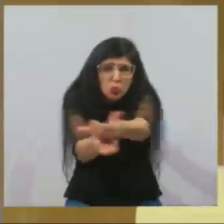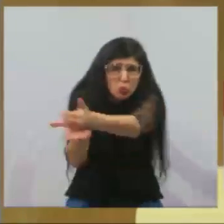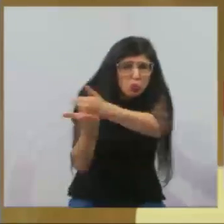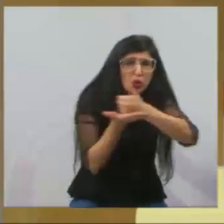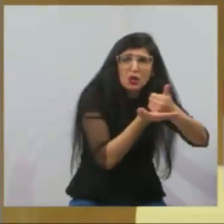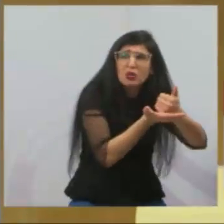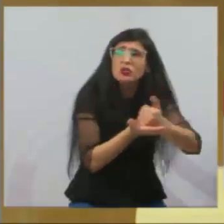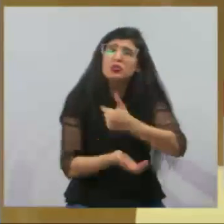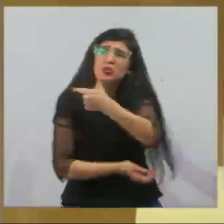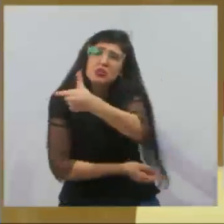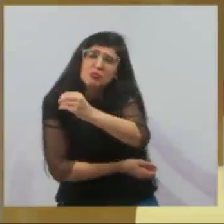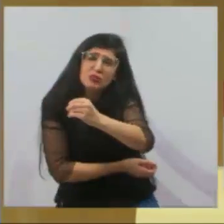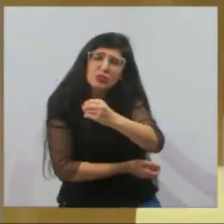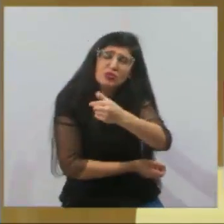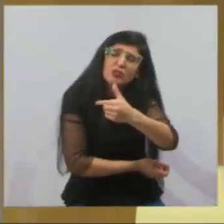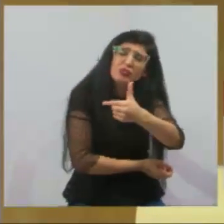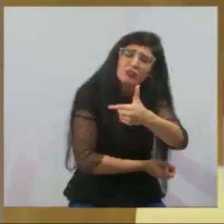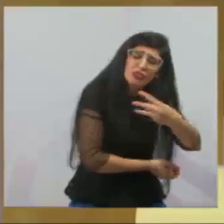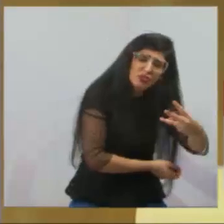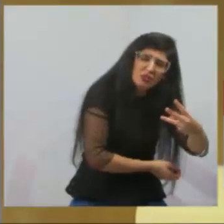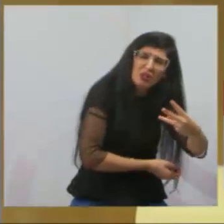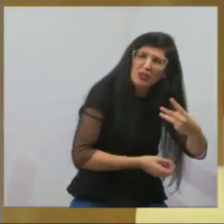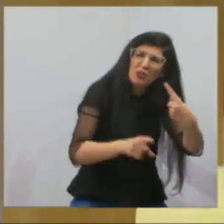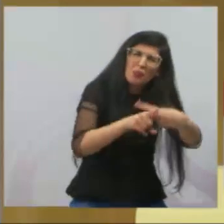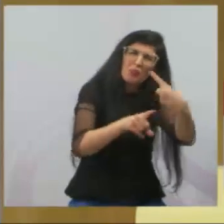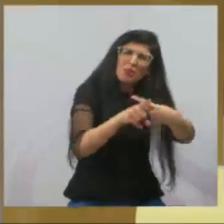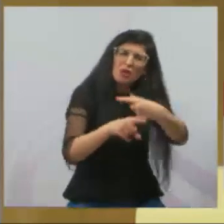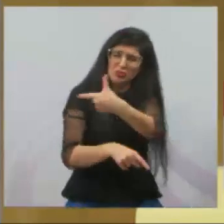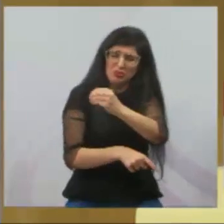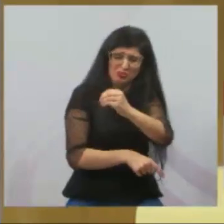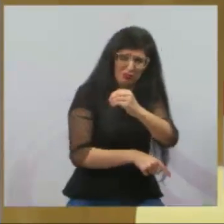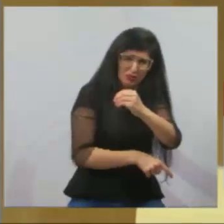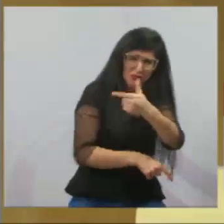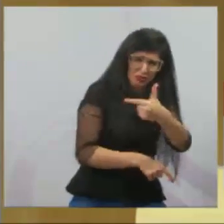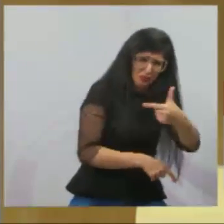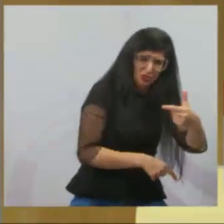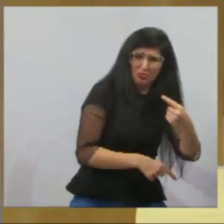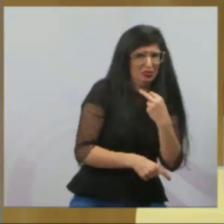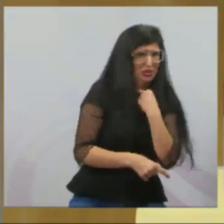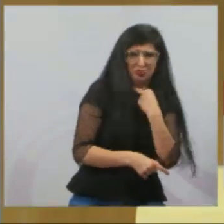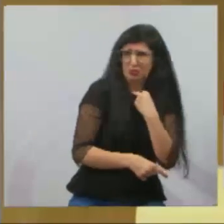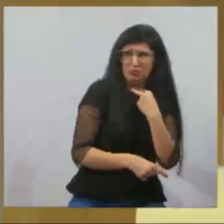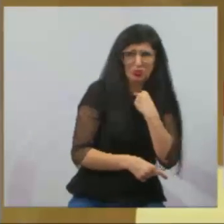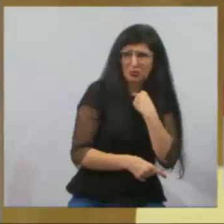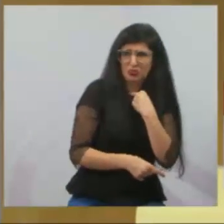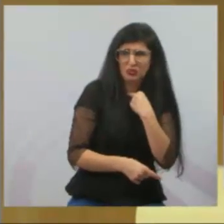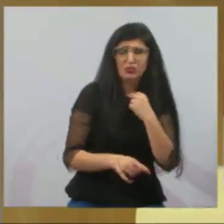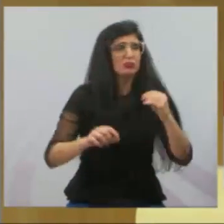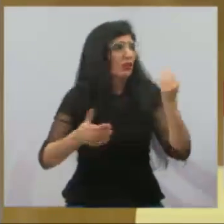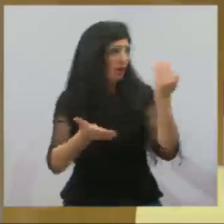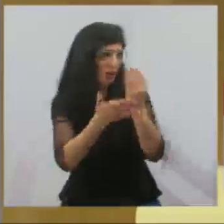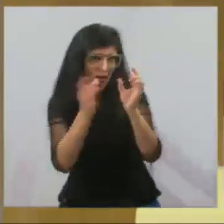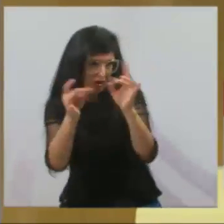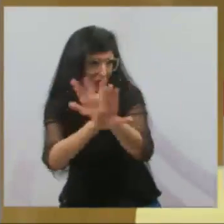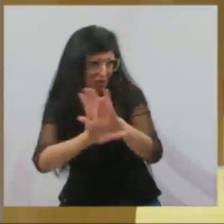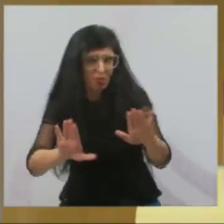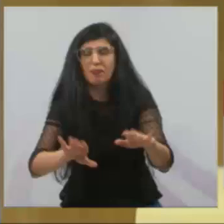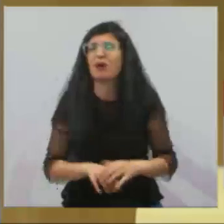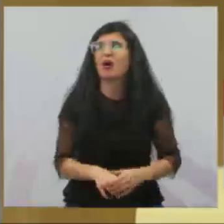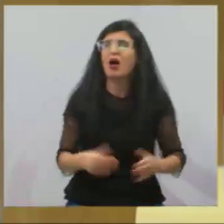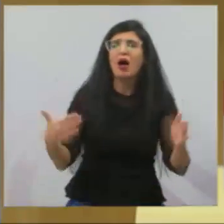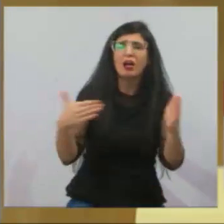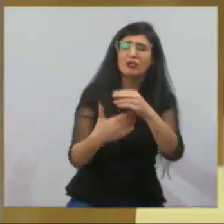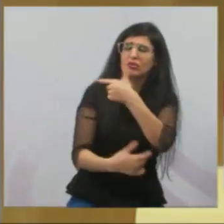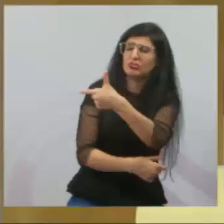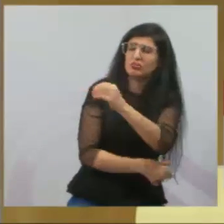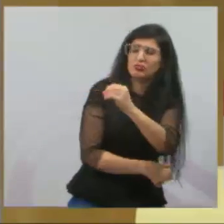2023, porque até 2022 não pode também, né? Temos aí leis que não podem, só para concluir, senhor presidente, que não pode até